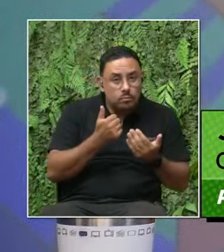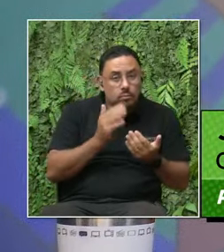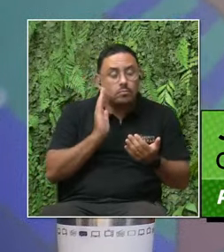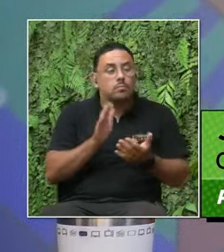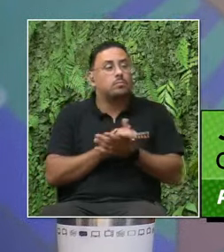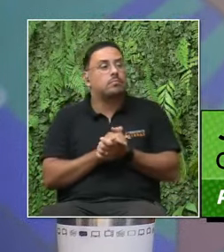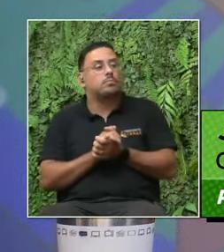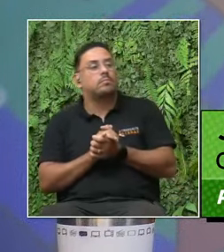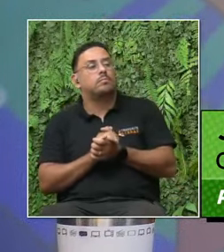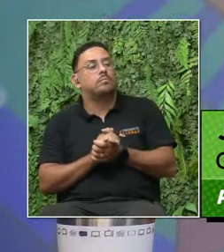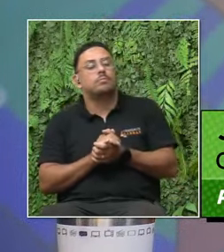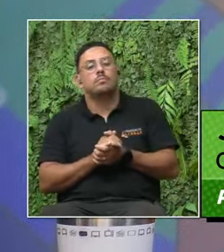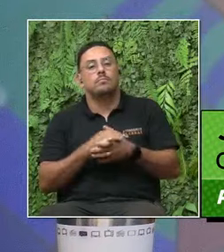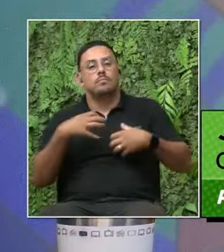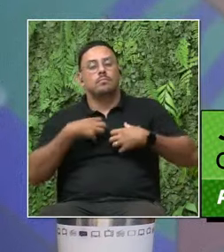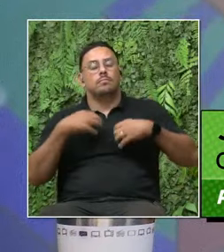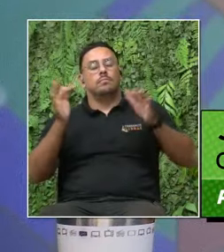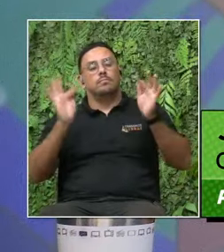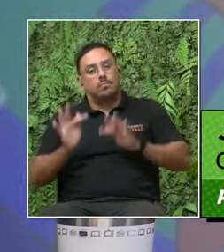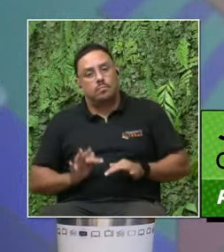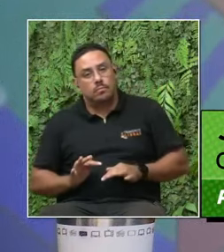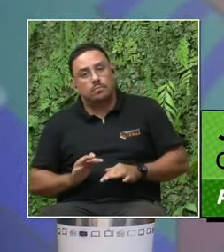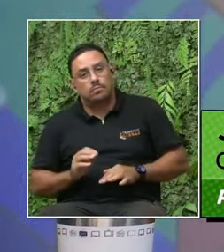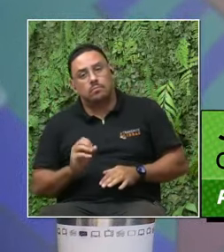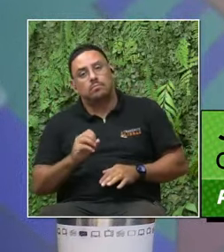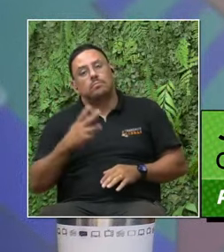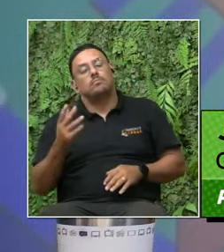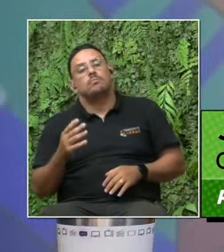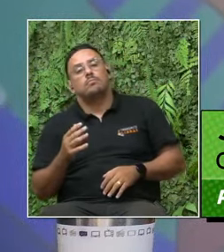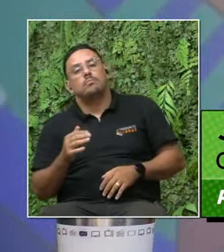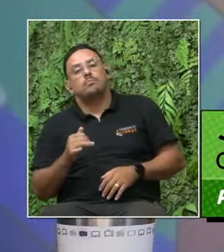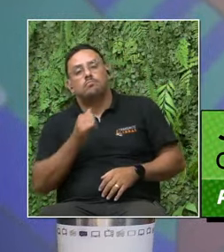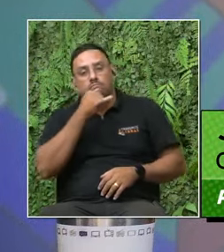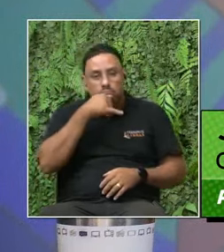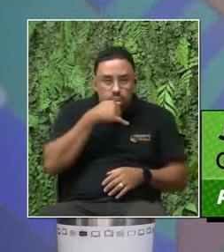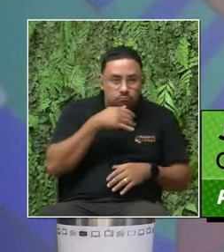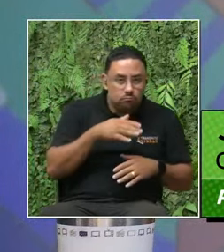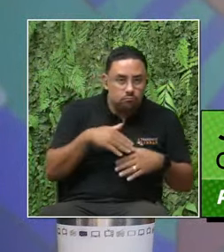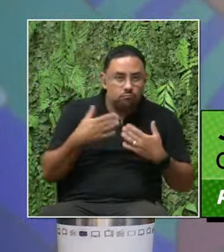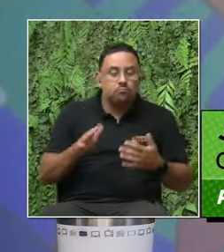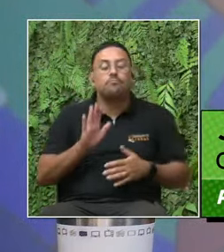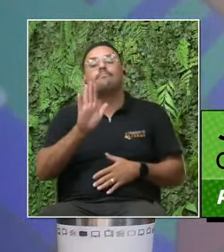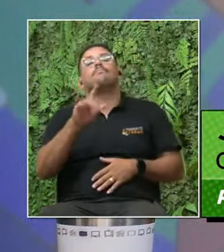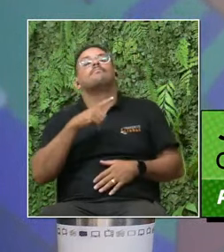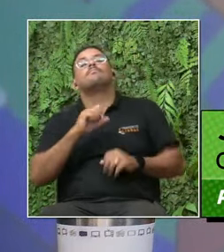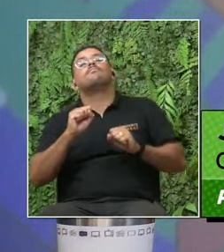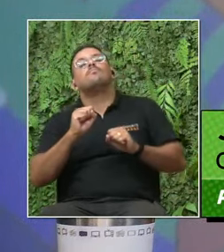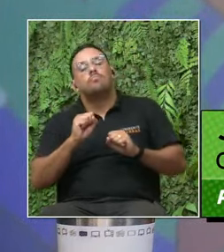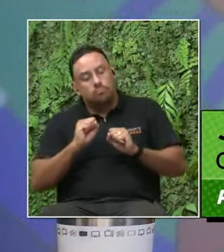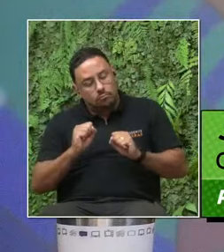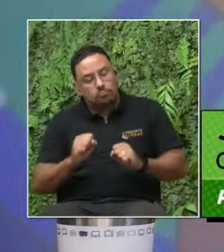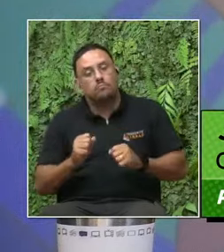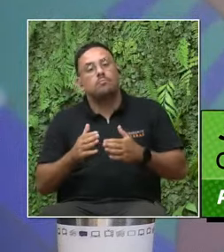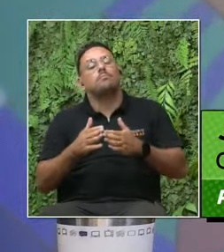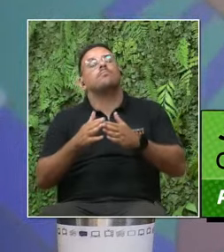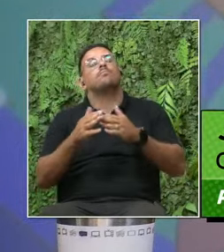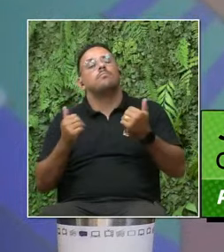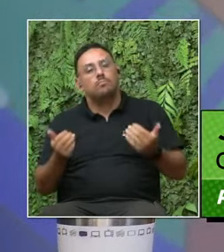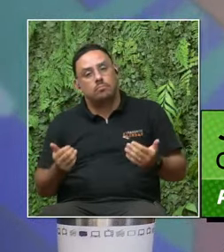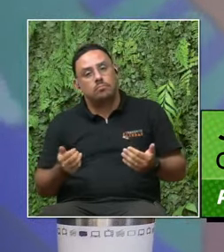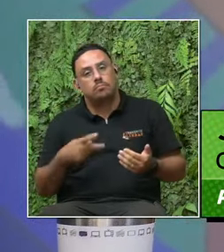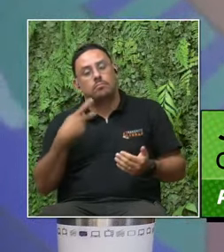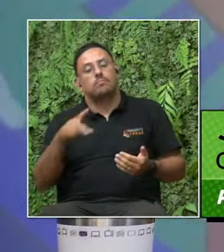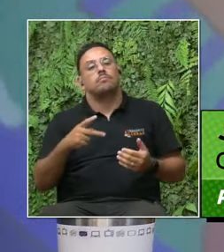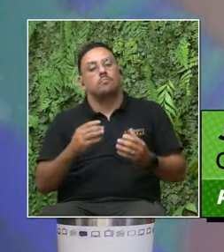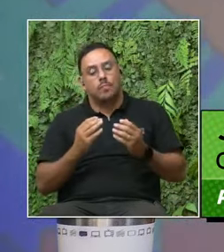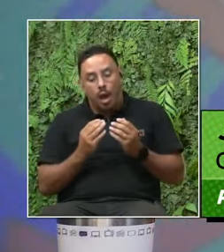cara né felizão ou um pouco menos feliz e tudo mais mas você pode pedir o